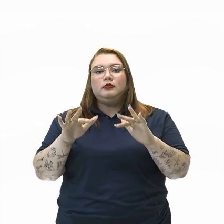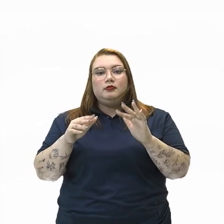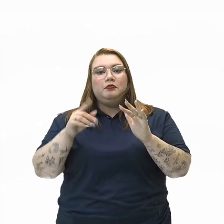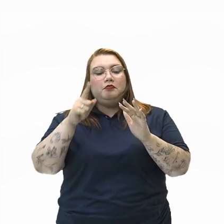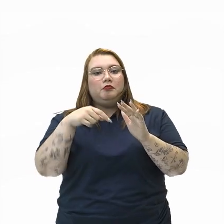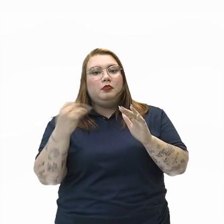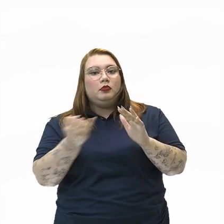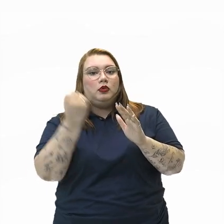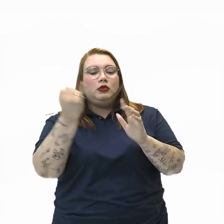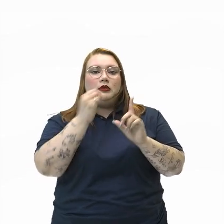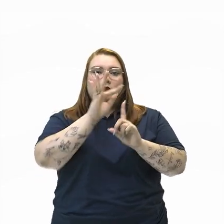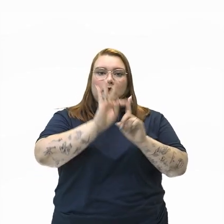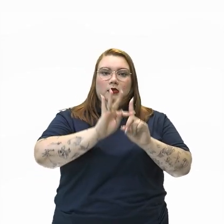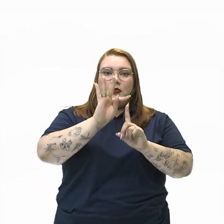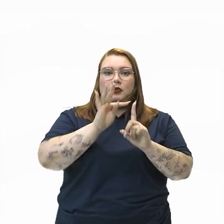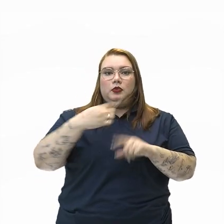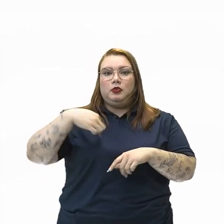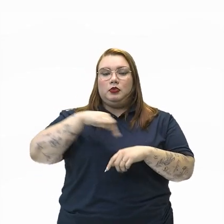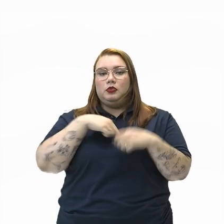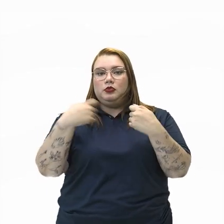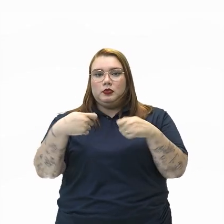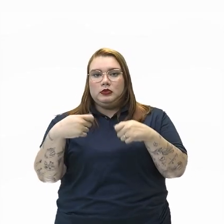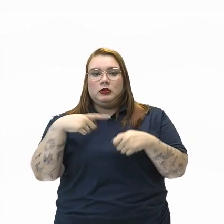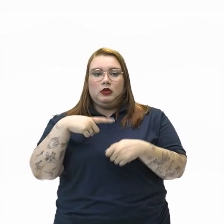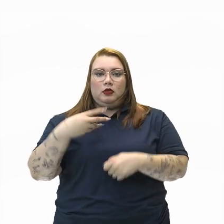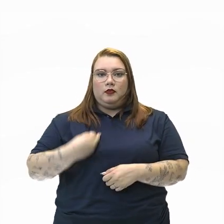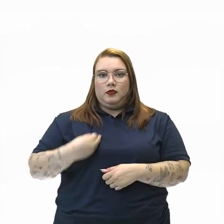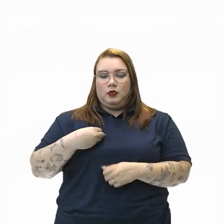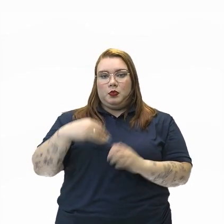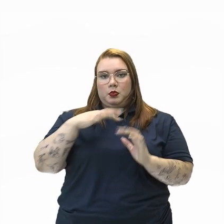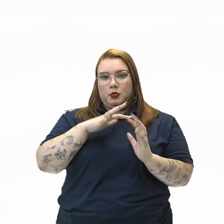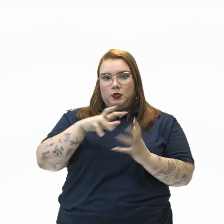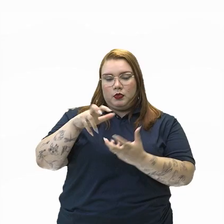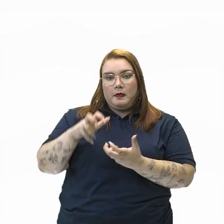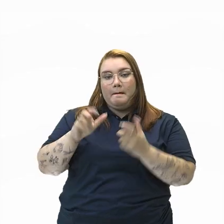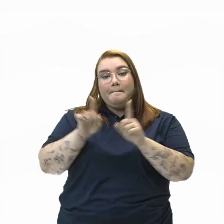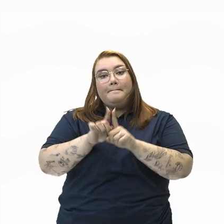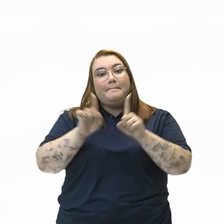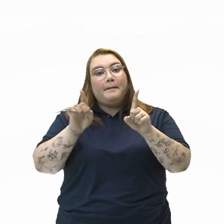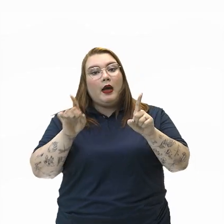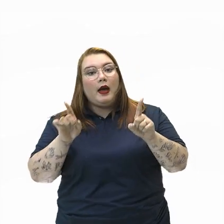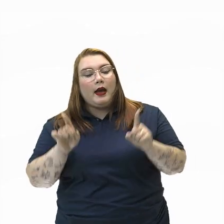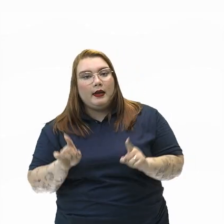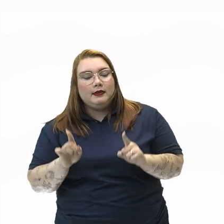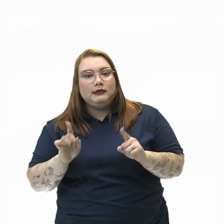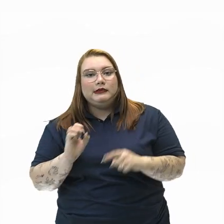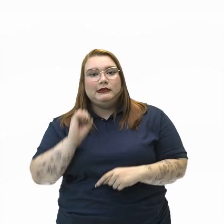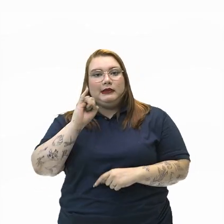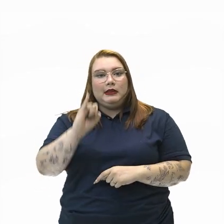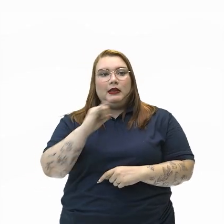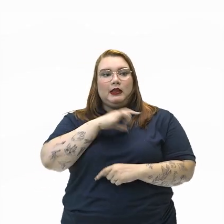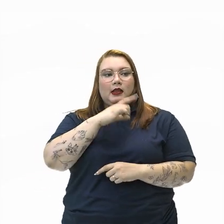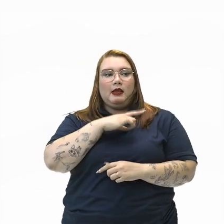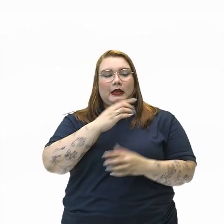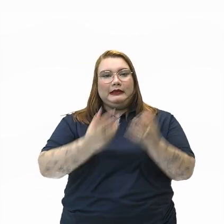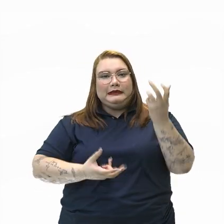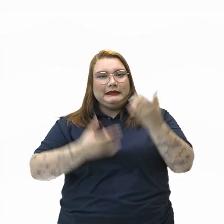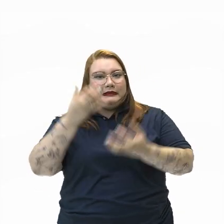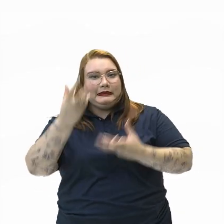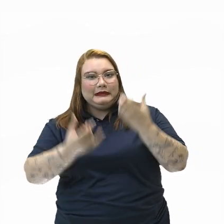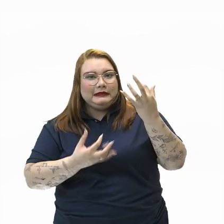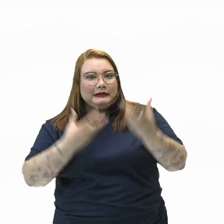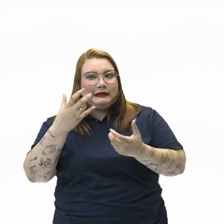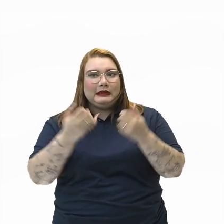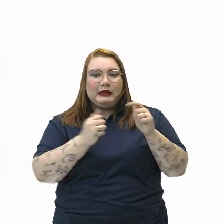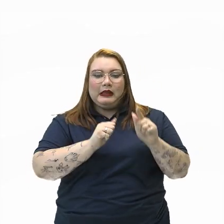temperatura que nós precisamos para sobreviver no nosso planeta. Porém, quando existe muita queimada ali, ó,